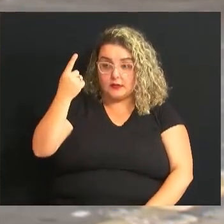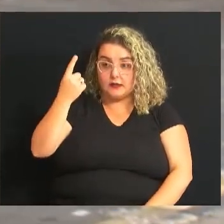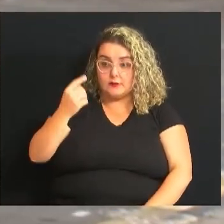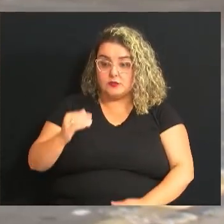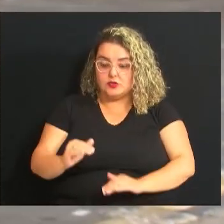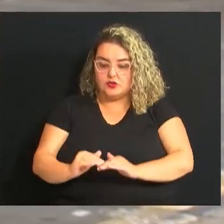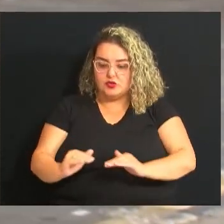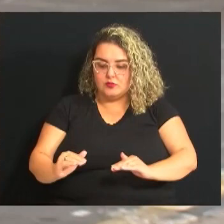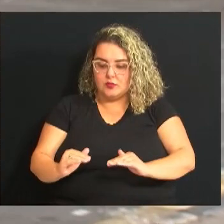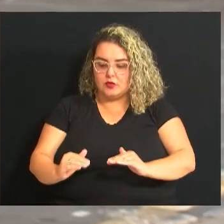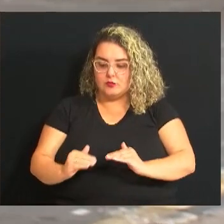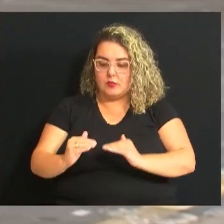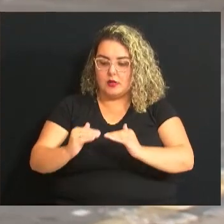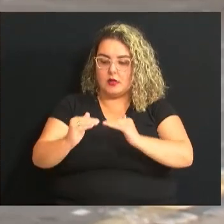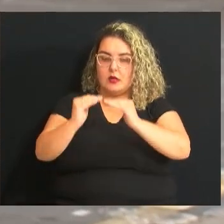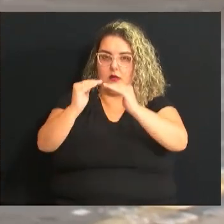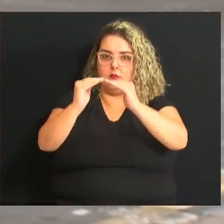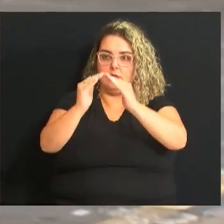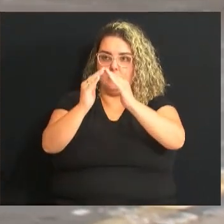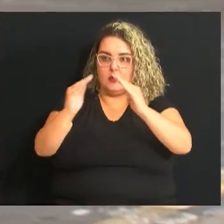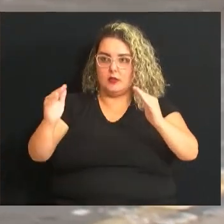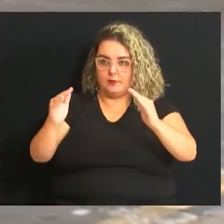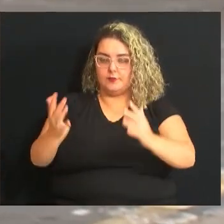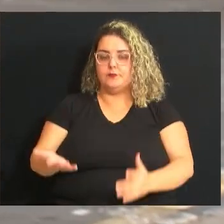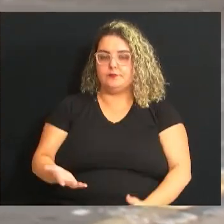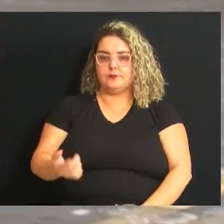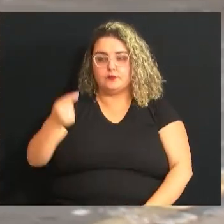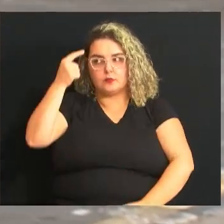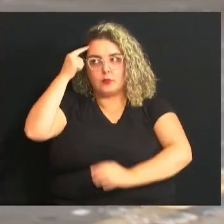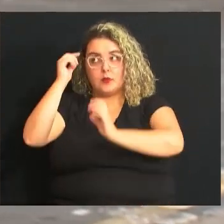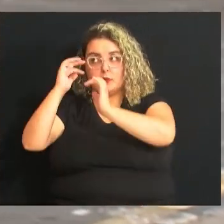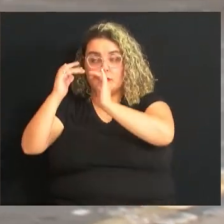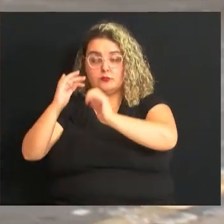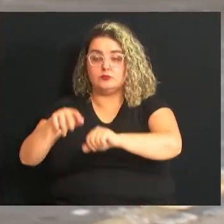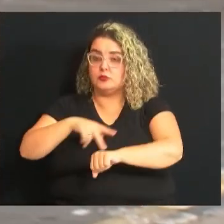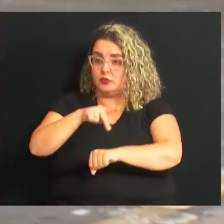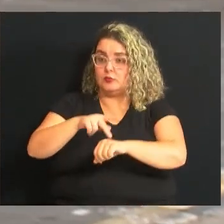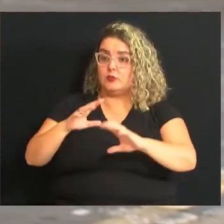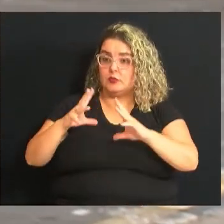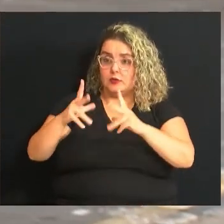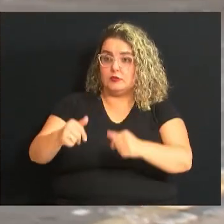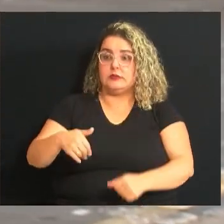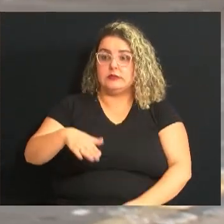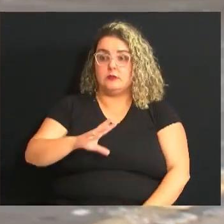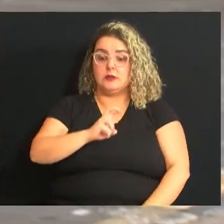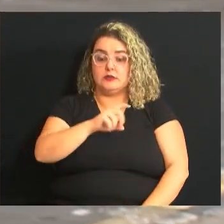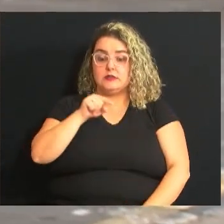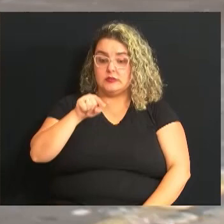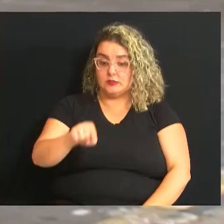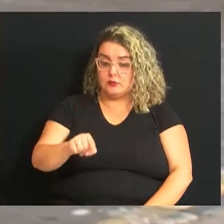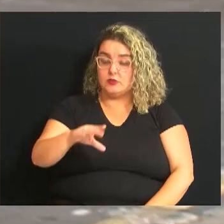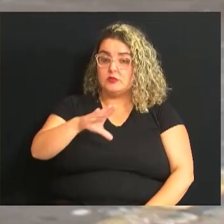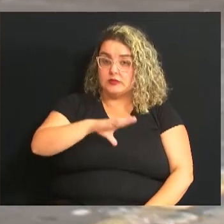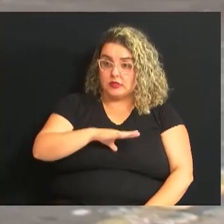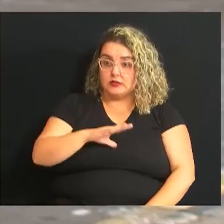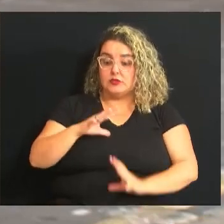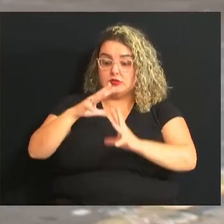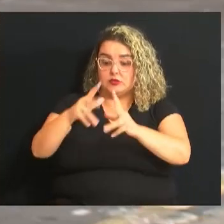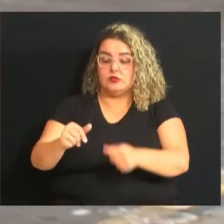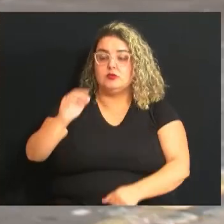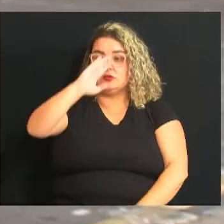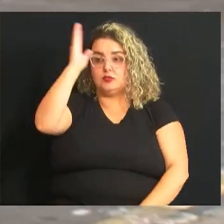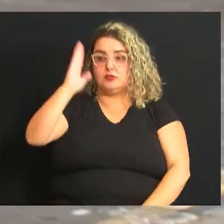de baixo para cima, promover um processo de reflexão no país como um todo. São mais de 5 mil municípios no